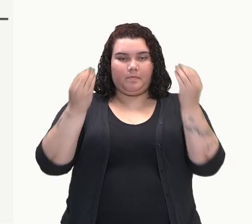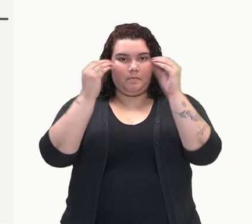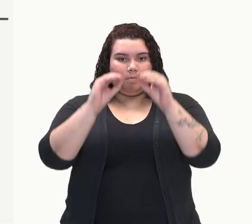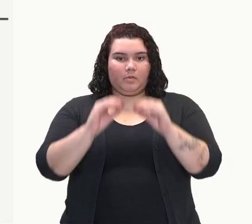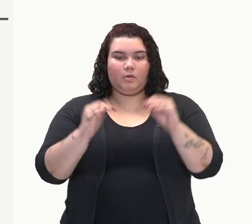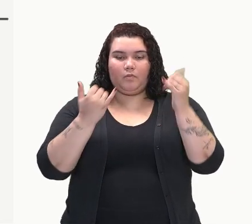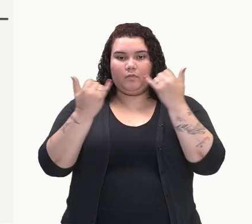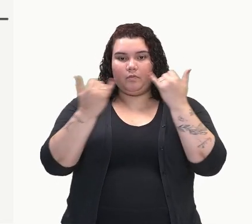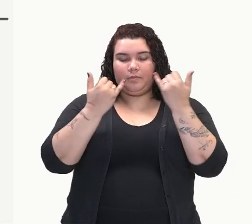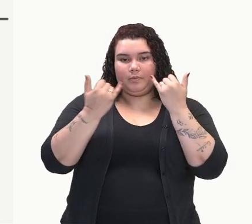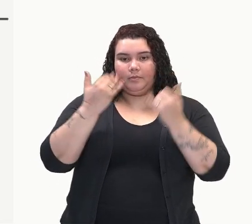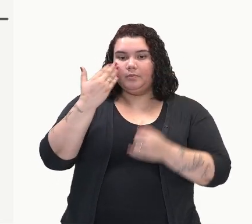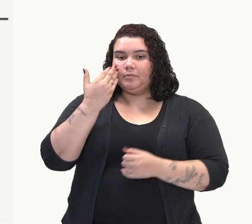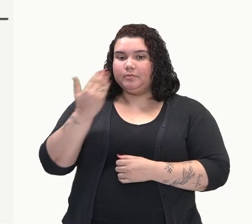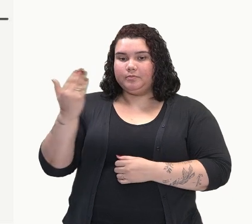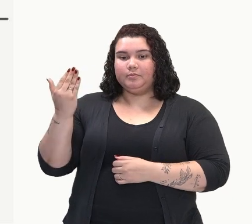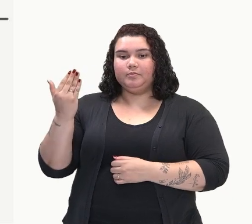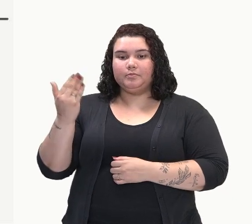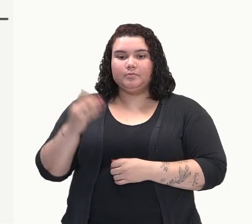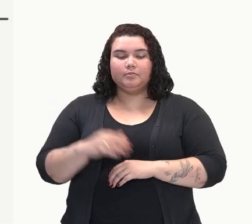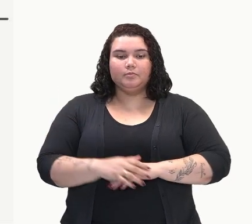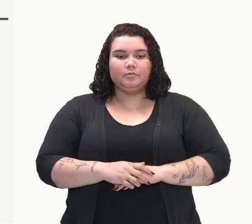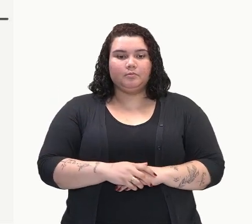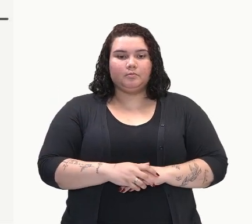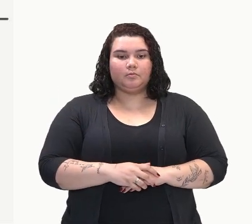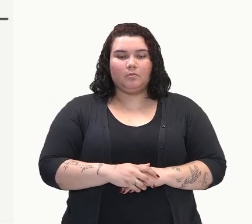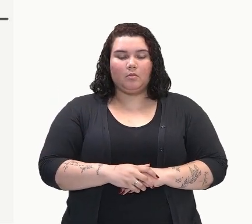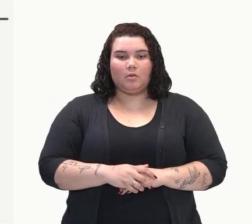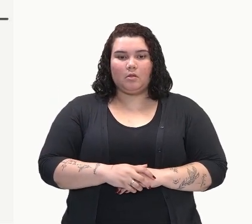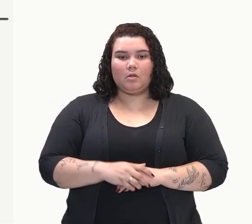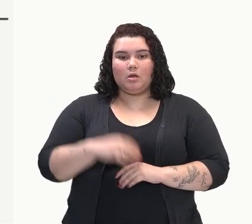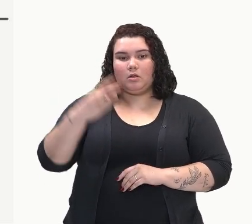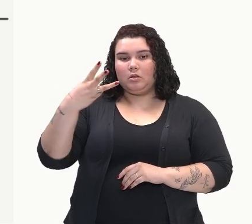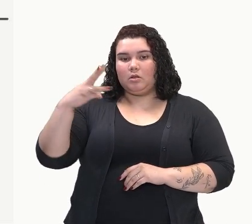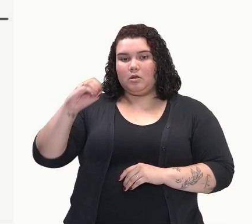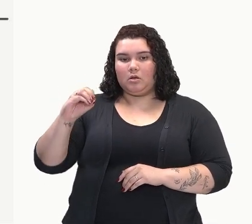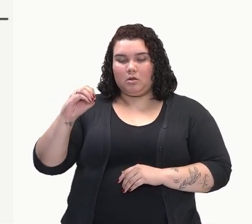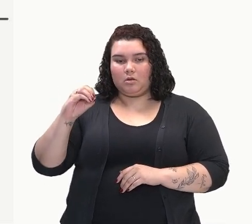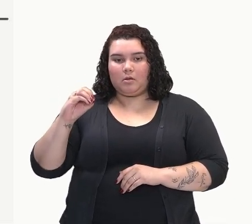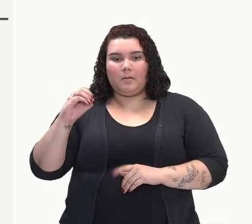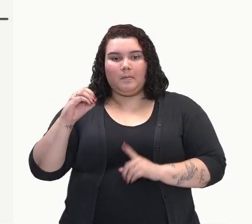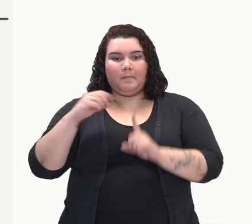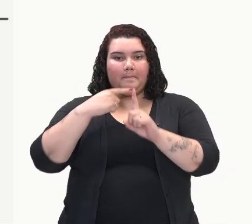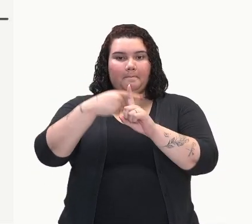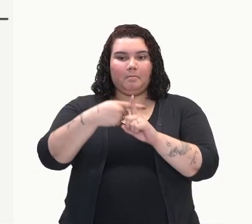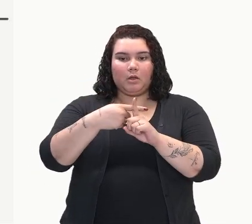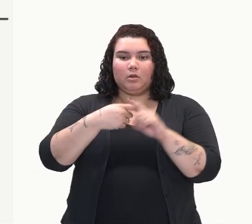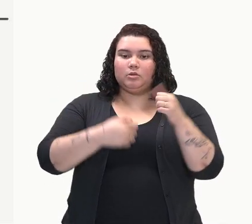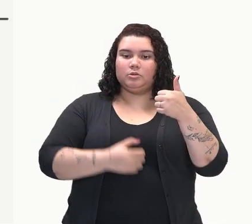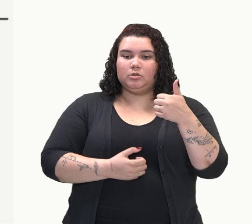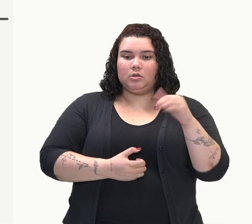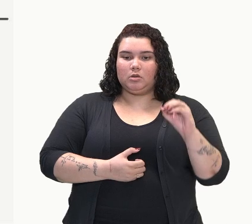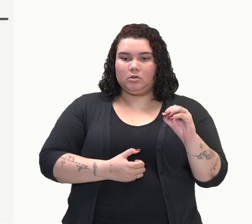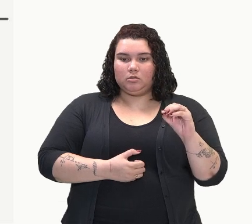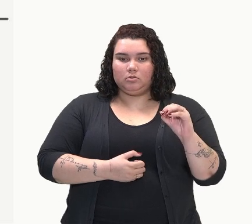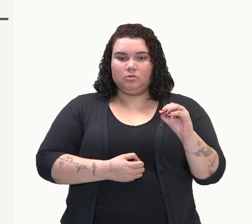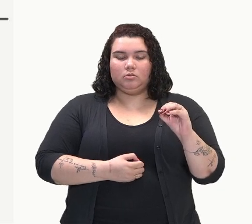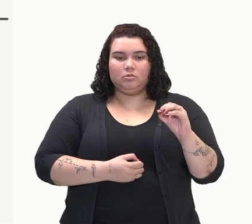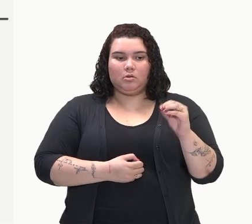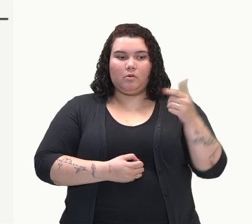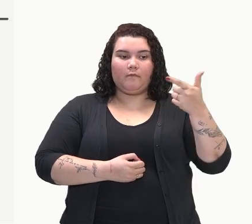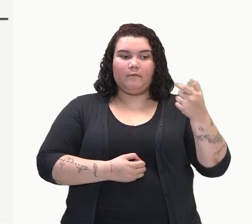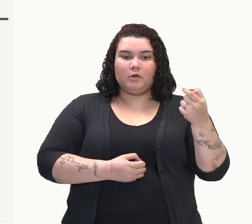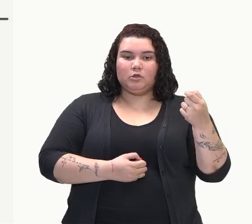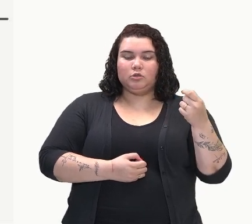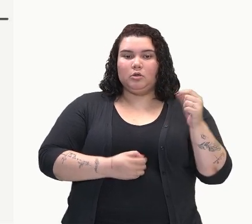dados para cá, ó. Base maior 30, base menor 10. Altura